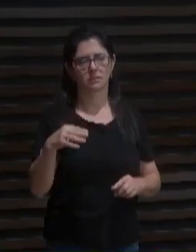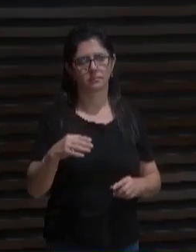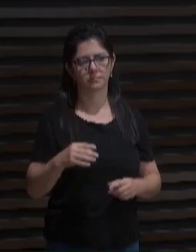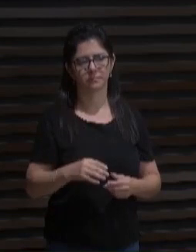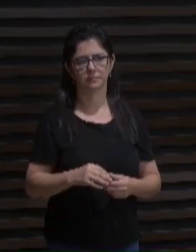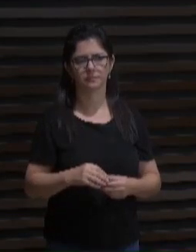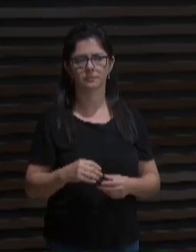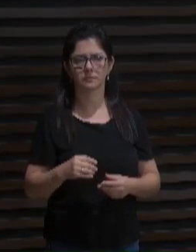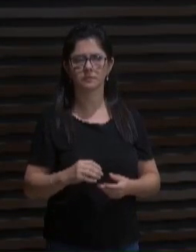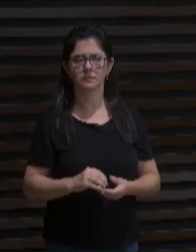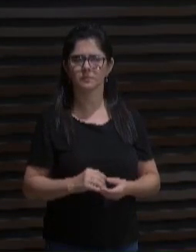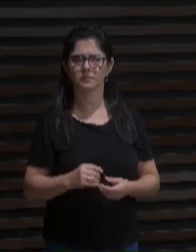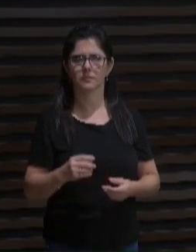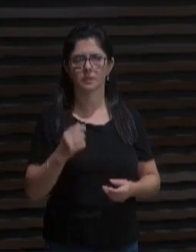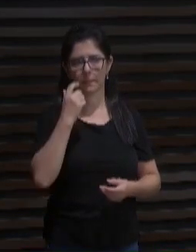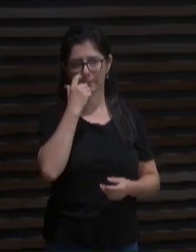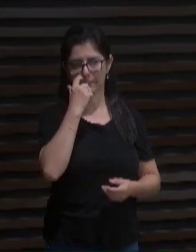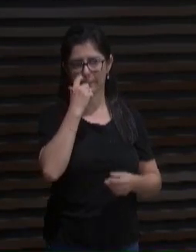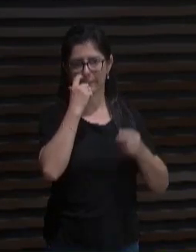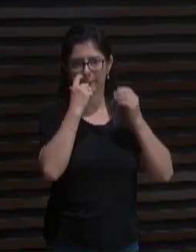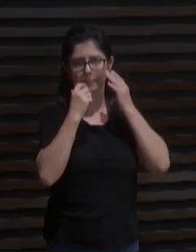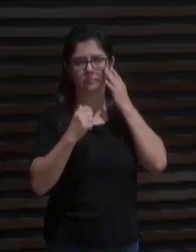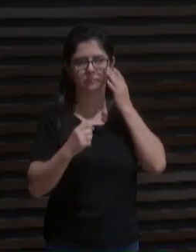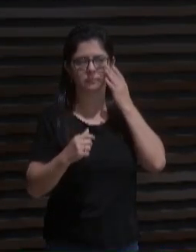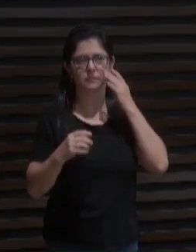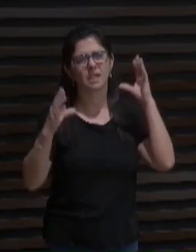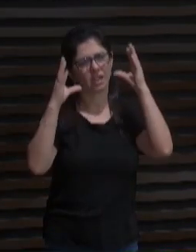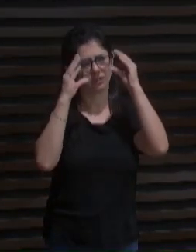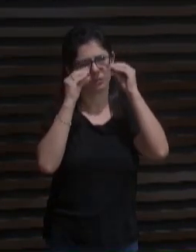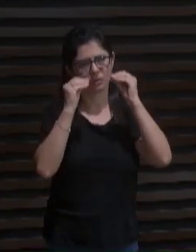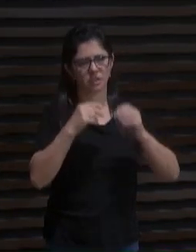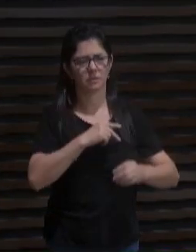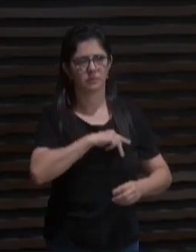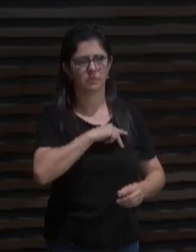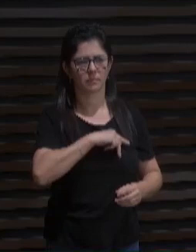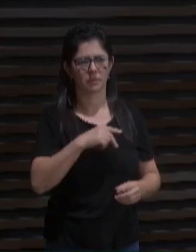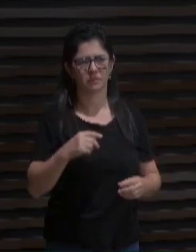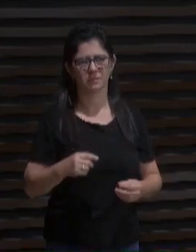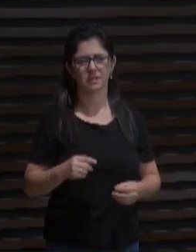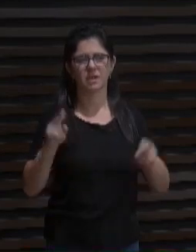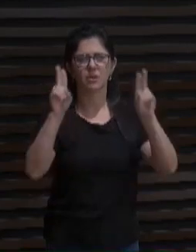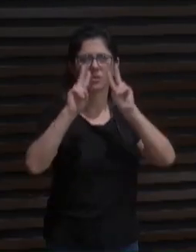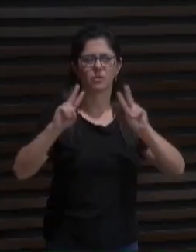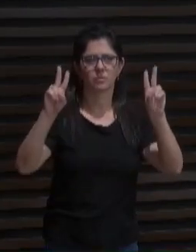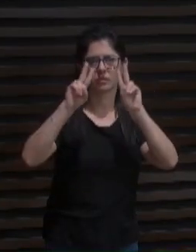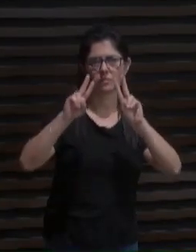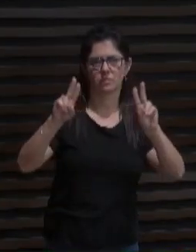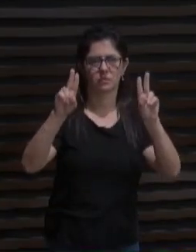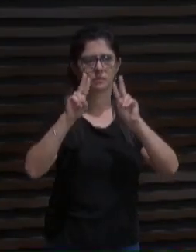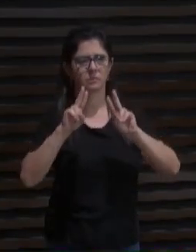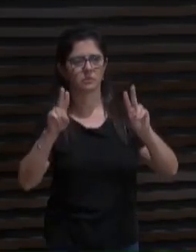Paulo estava em Filipos, ele à noite tem uma visão e do Senhor que é, passa a